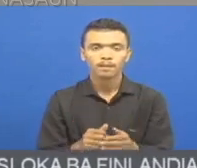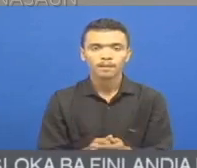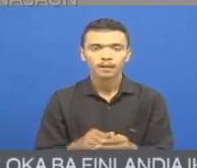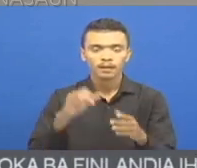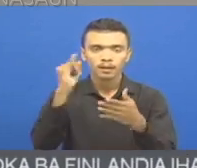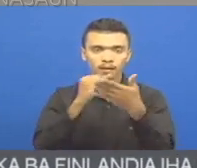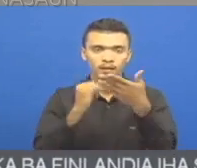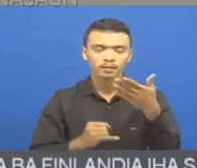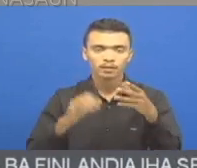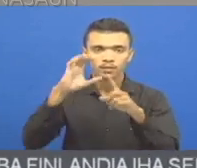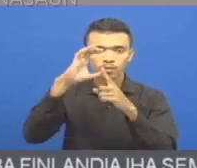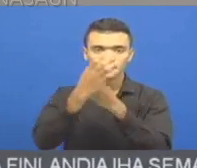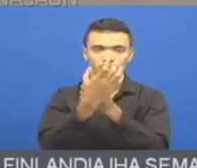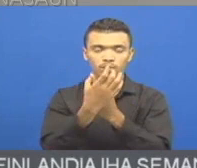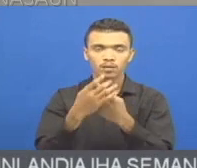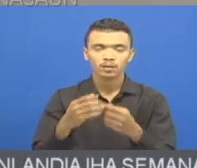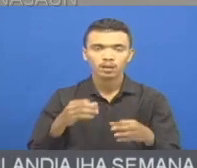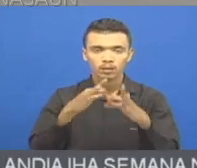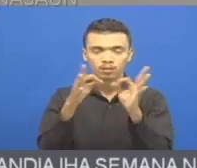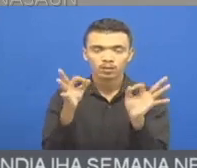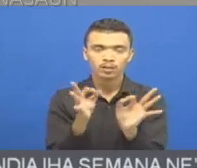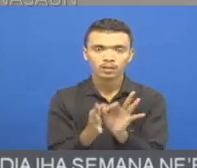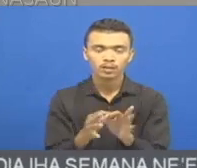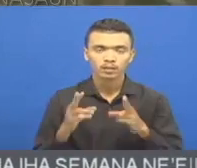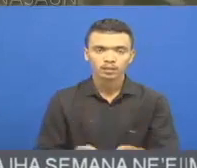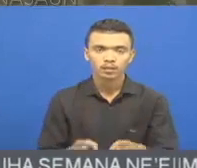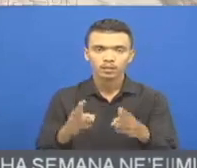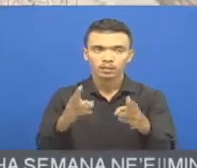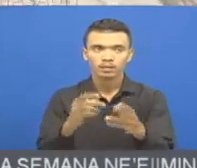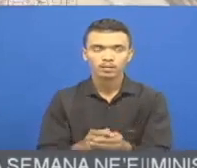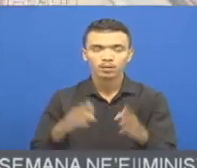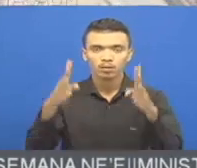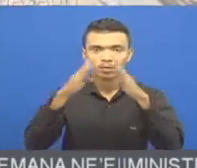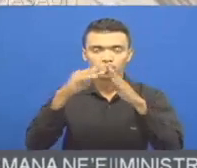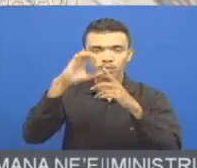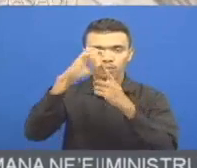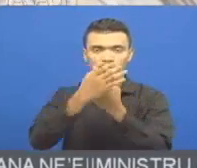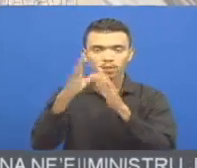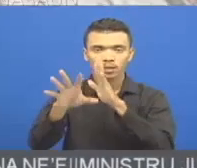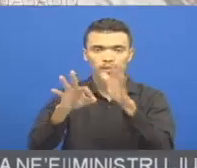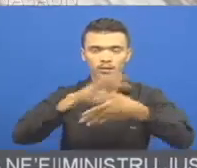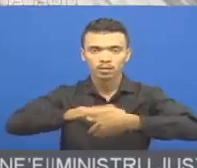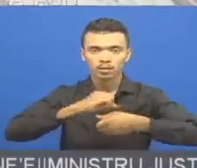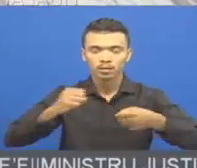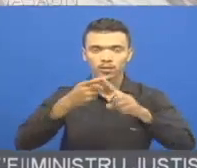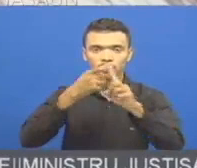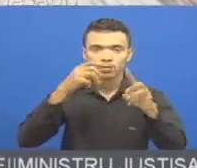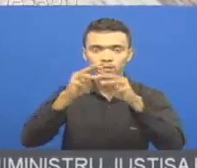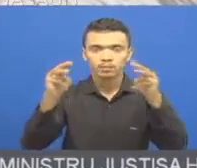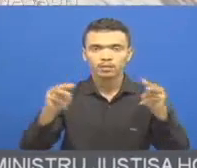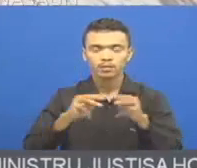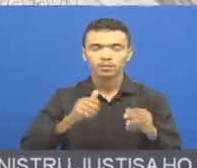arte e cultura, atual minha intervenção imediata. Uma lista de berretan estragos em município Ainaru,